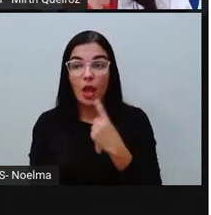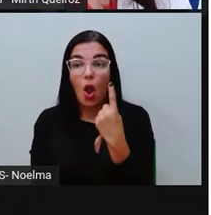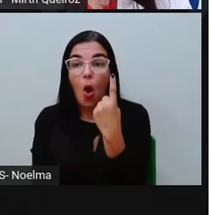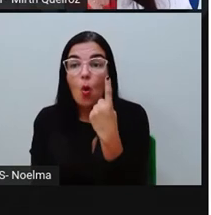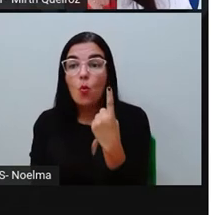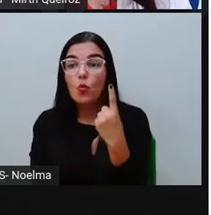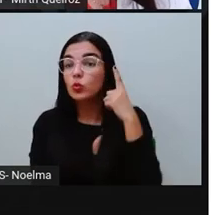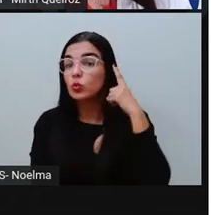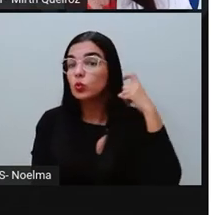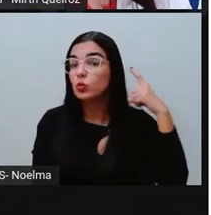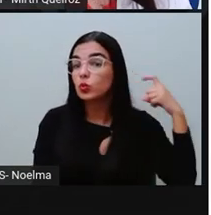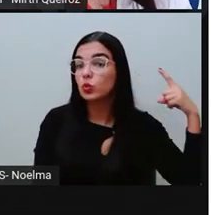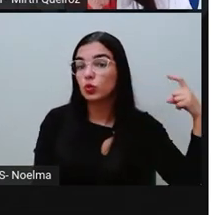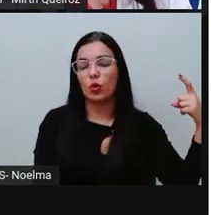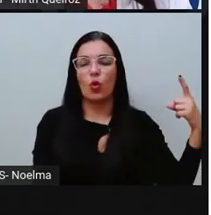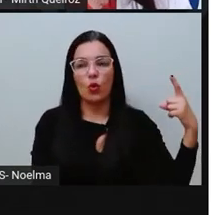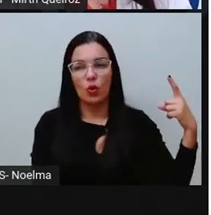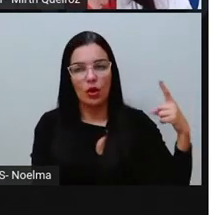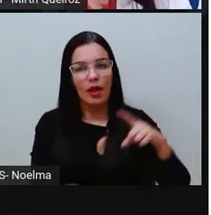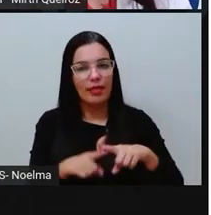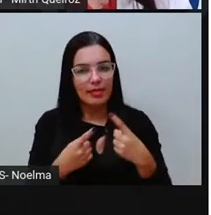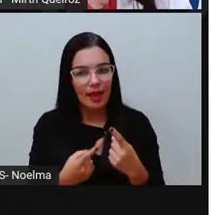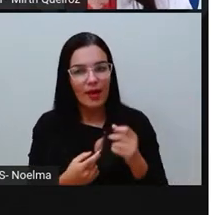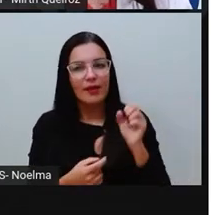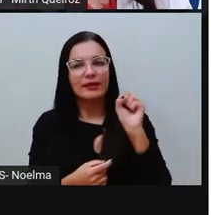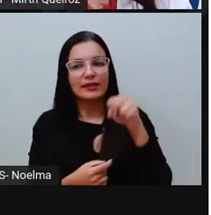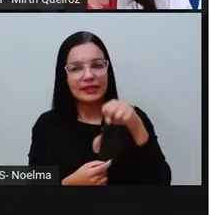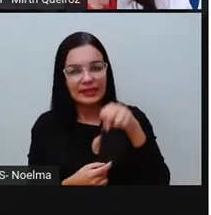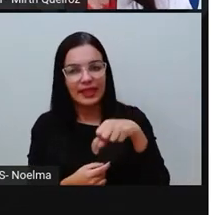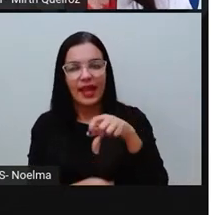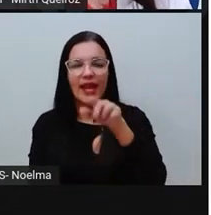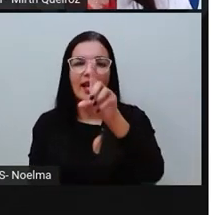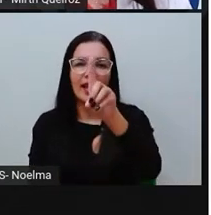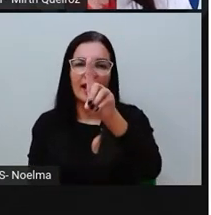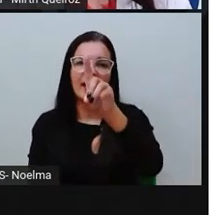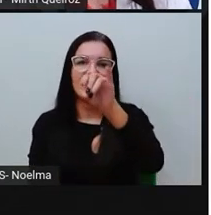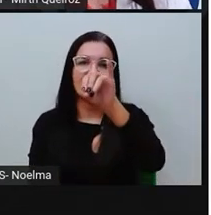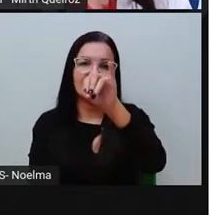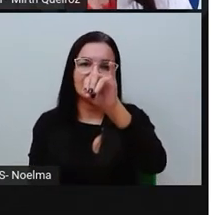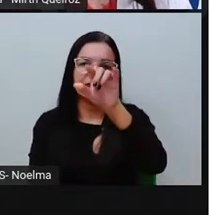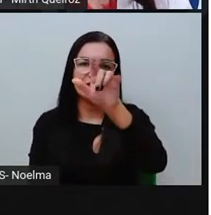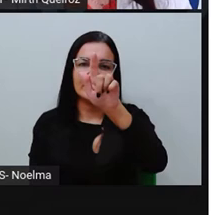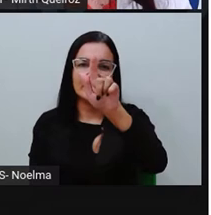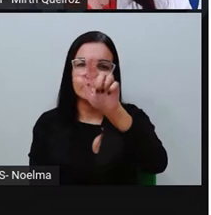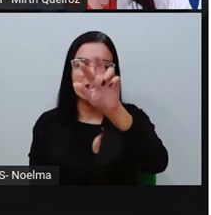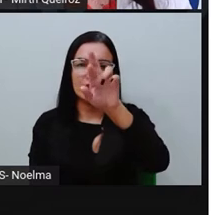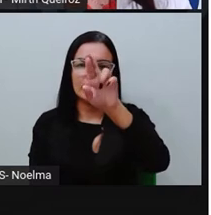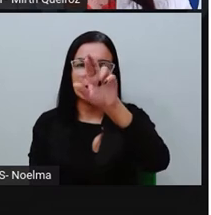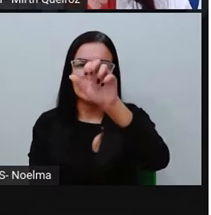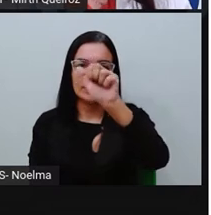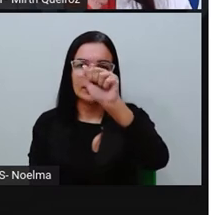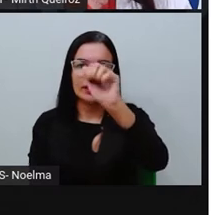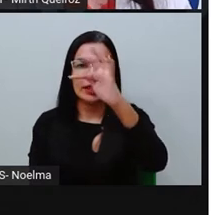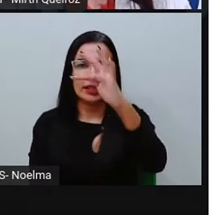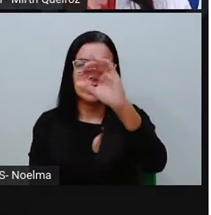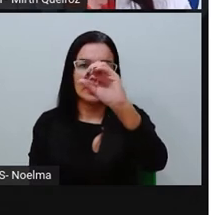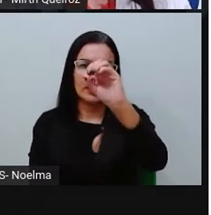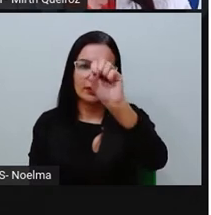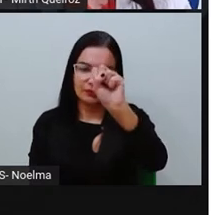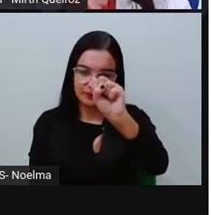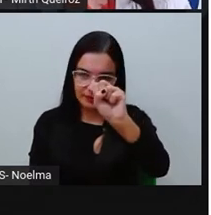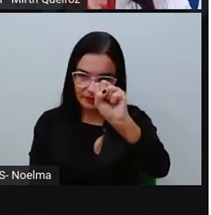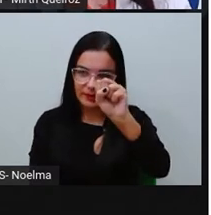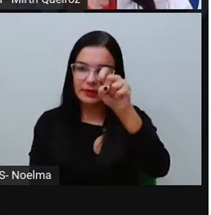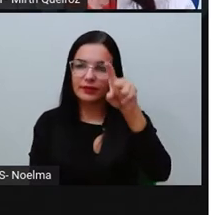caso, CH, LH, QU, LH, GU e o SS aqui, nessas